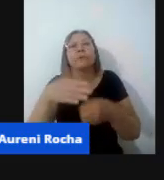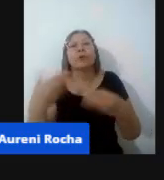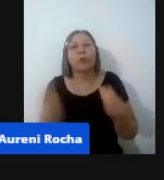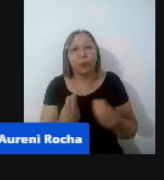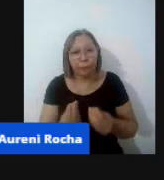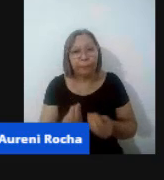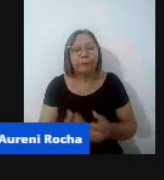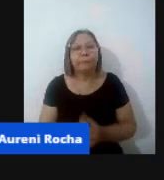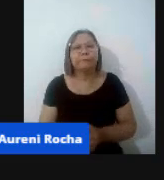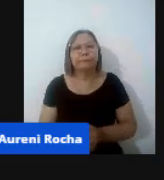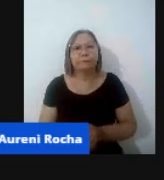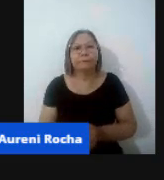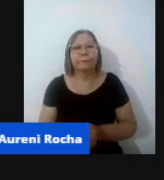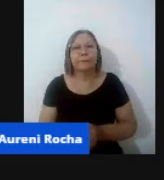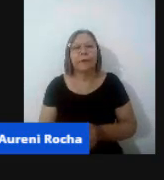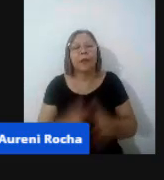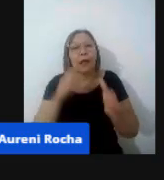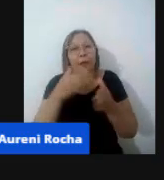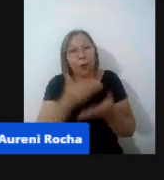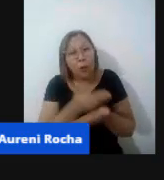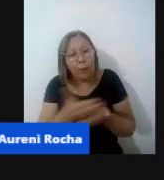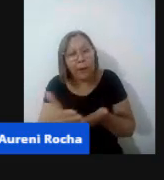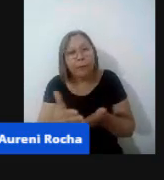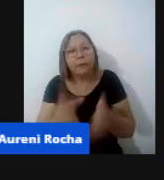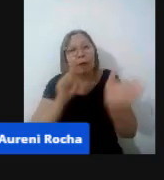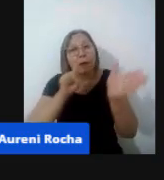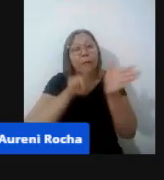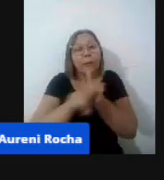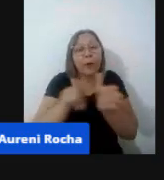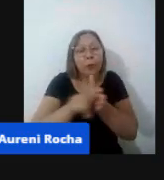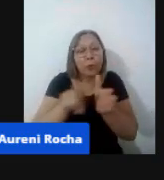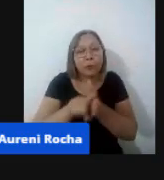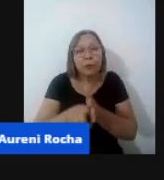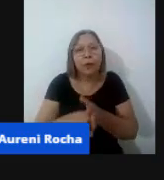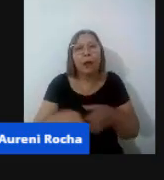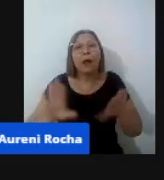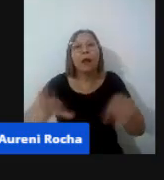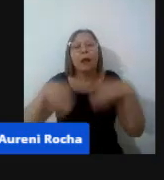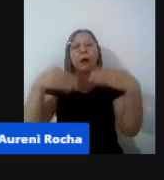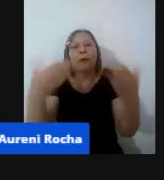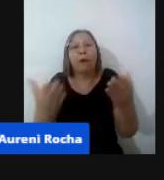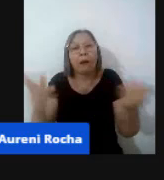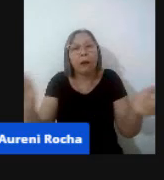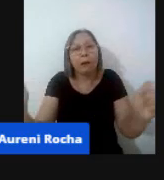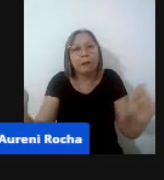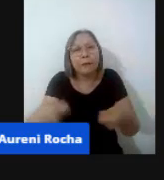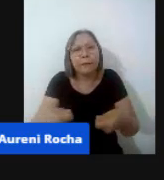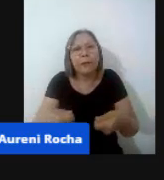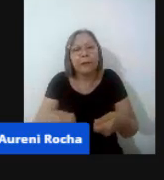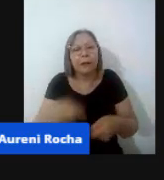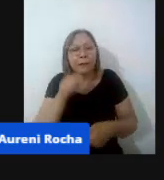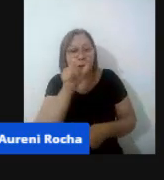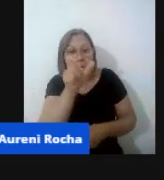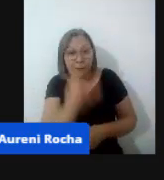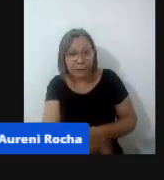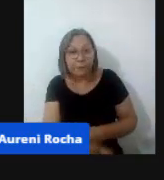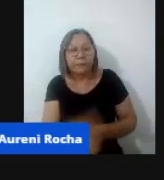inicia-se com as perguntas. Quais são as habilidades e essas dificuldades que essa criança apresenta, né?